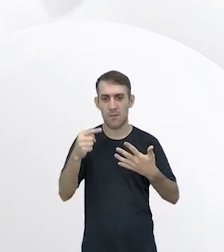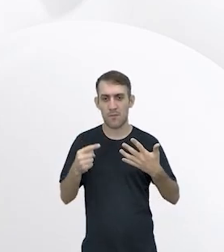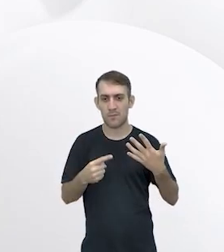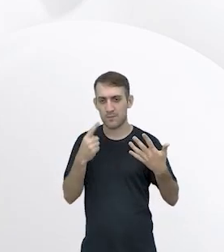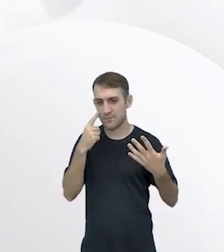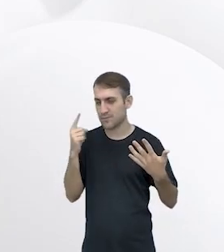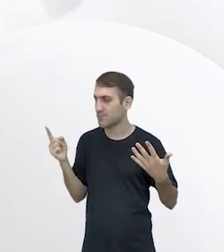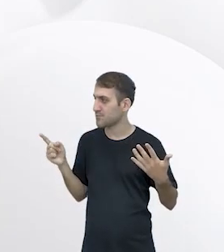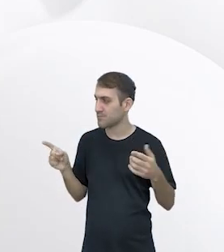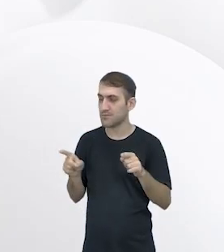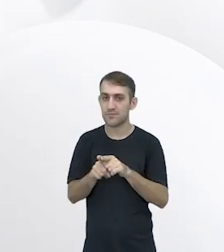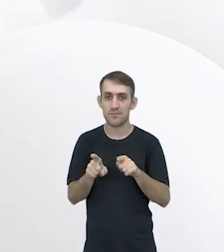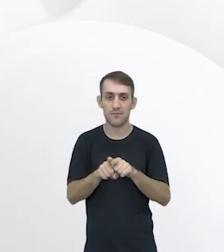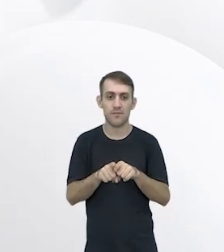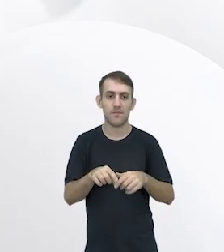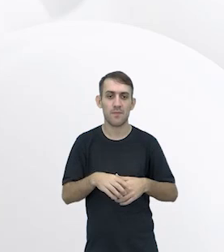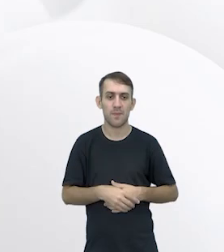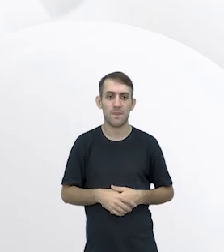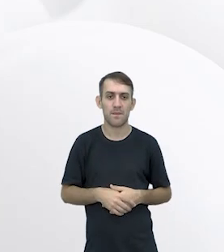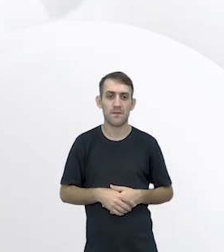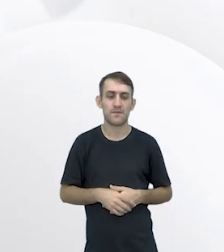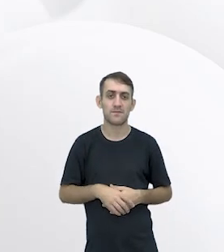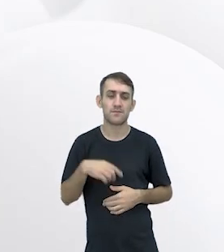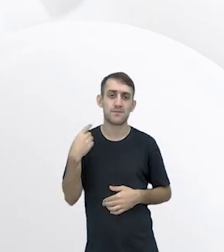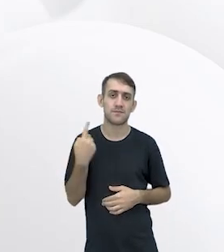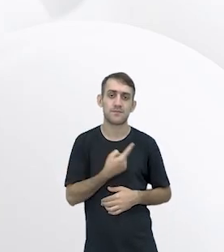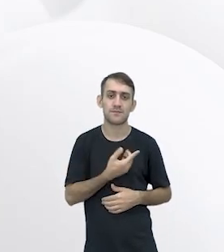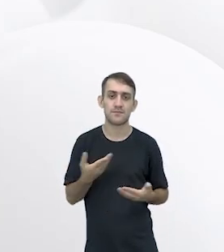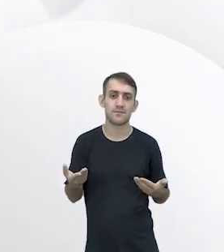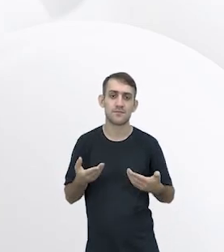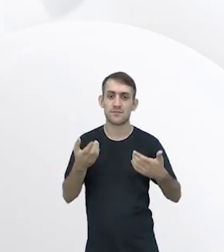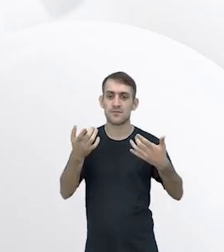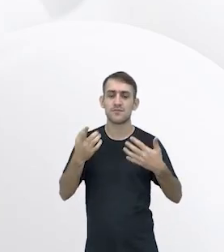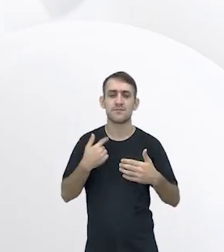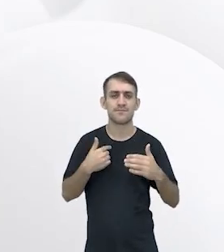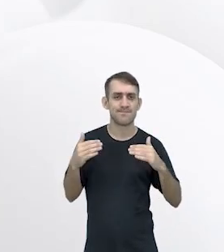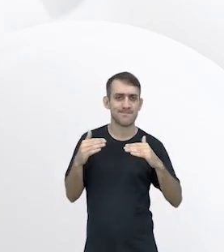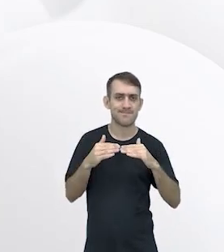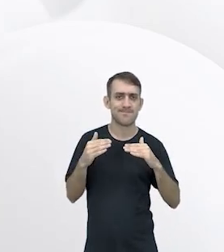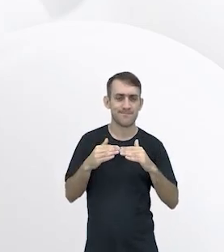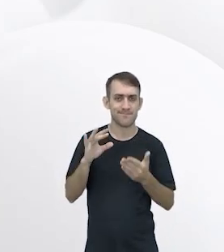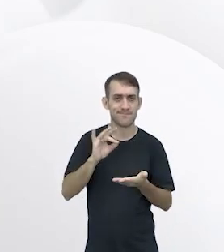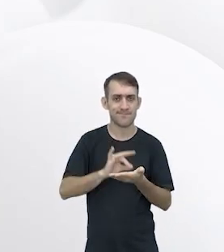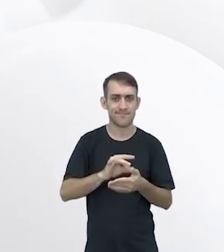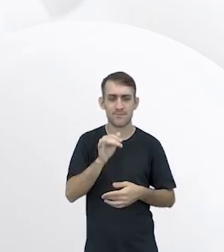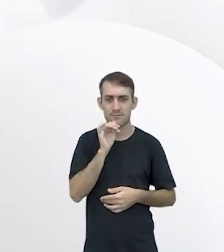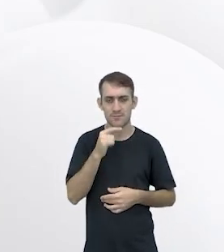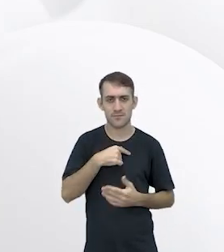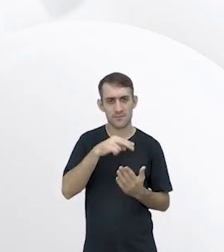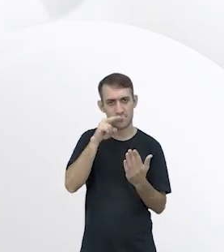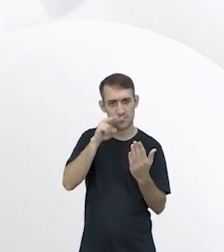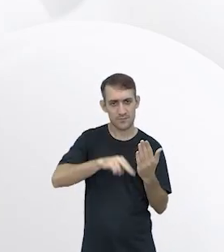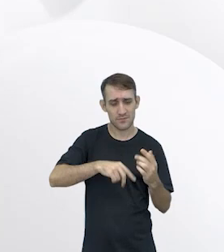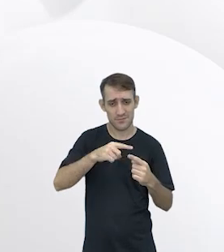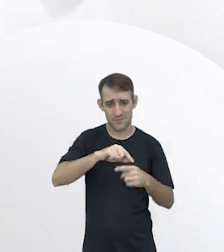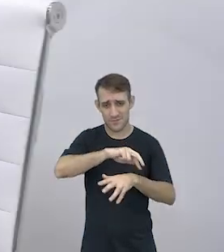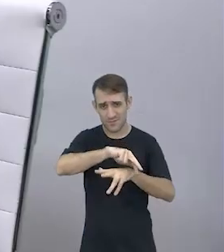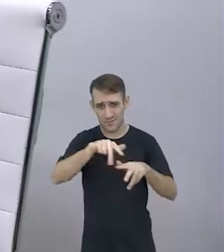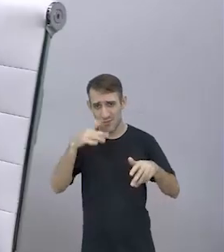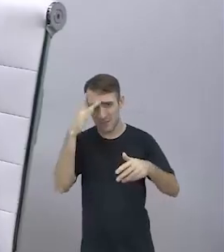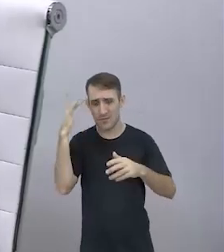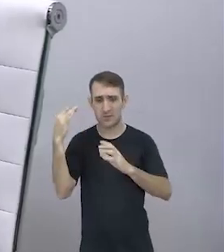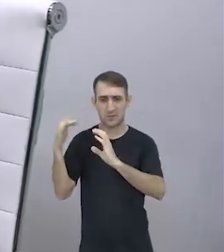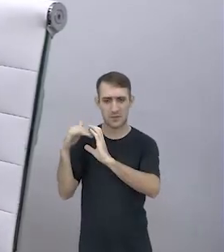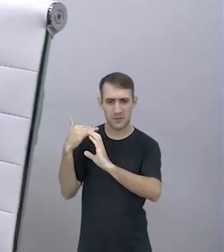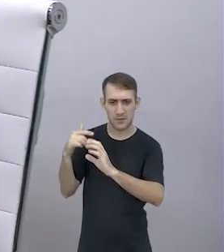e tratamento. Bom, Kimie, vamos falar um pouquinho que eu concordo aqui, eu li aqui porque são muitos comentários,